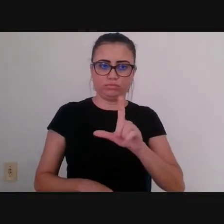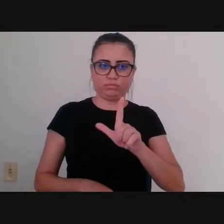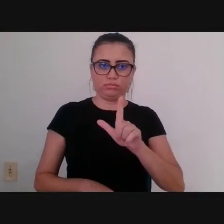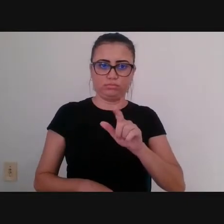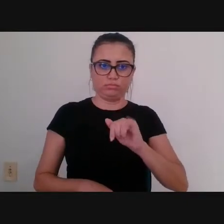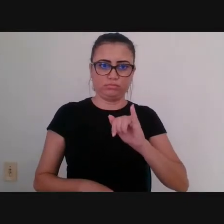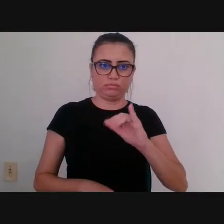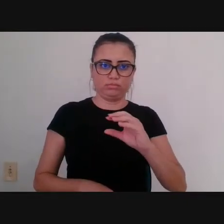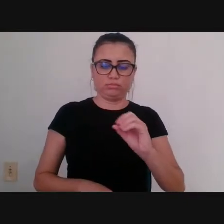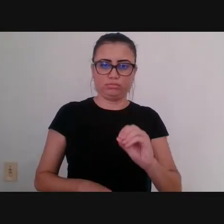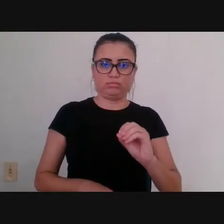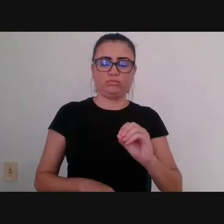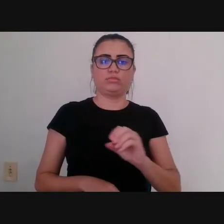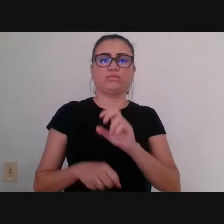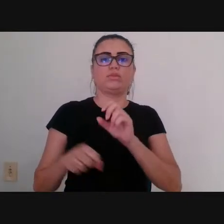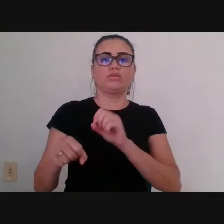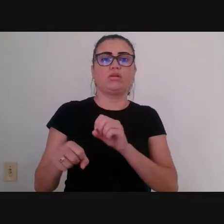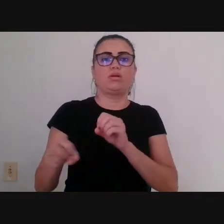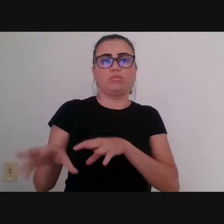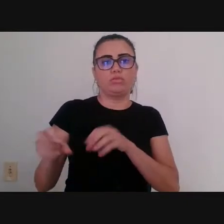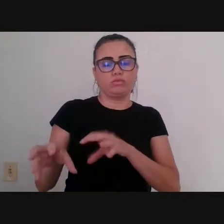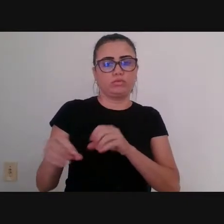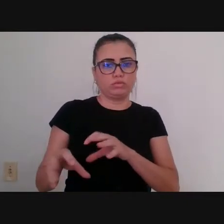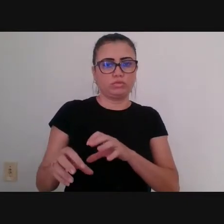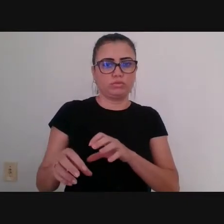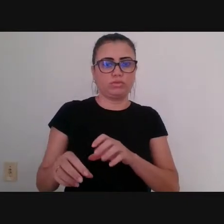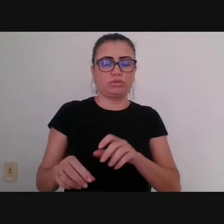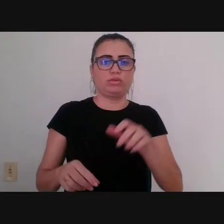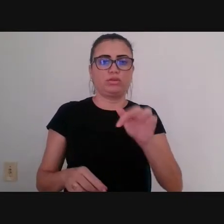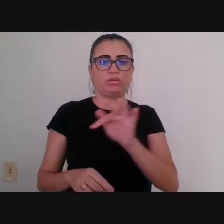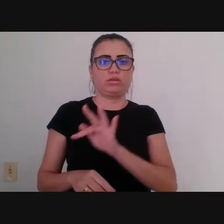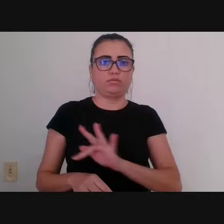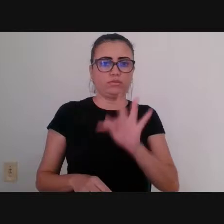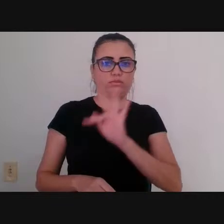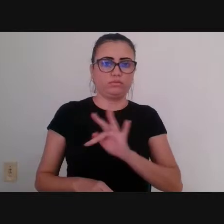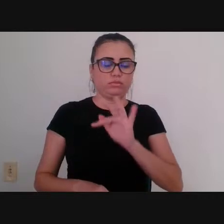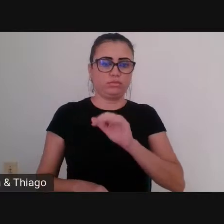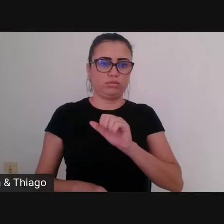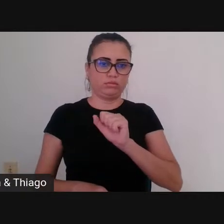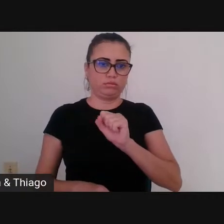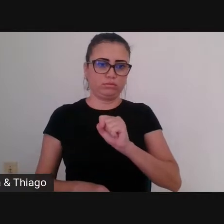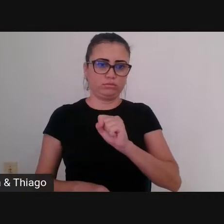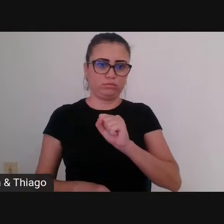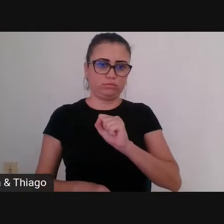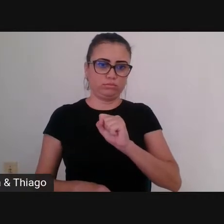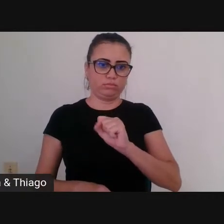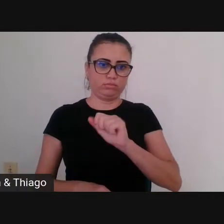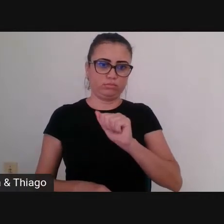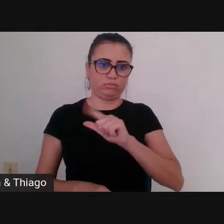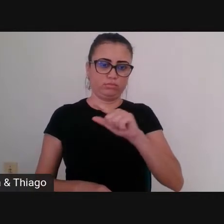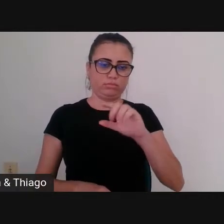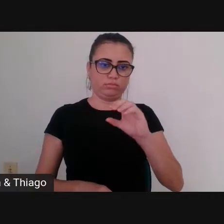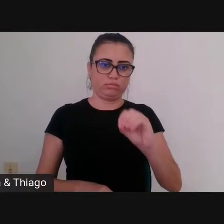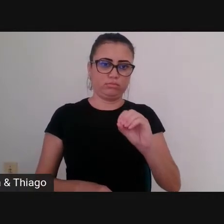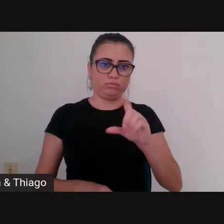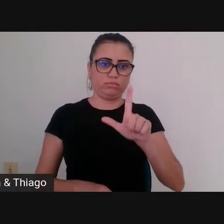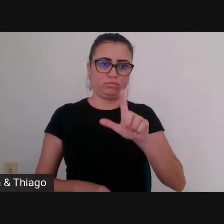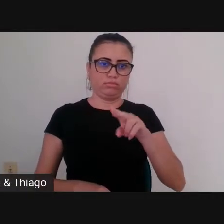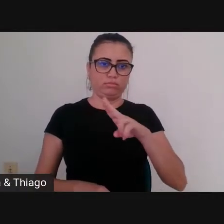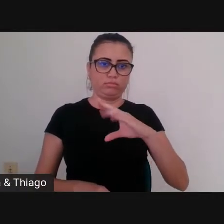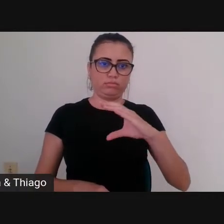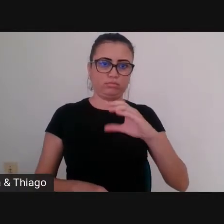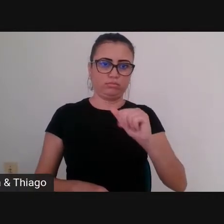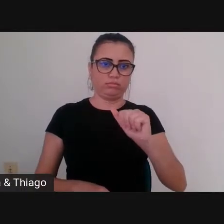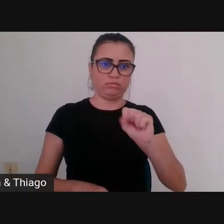Ciências Biológicas e Medicina da São Lucas Educacional. E nesse momento, a partir desse momento, eu